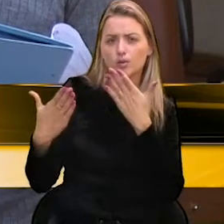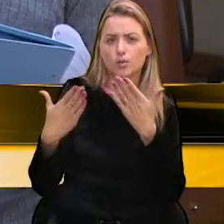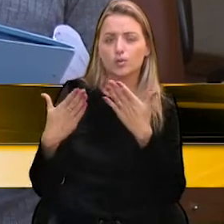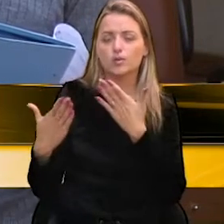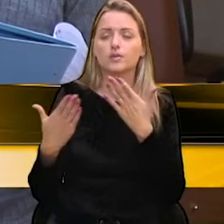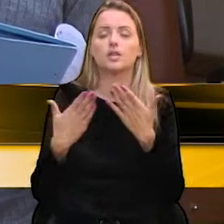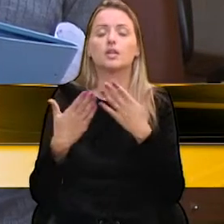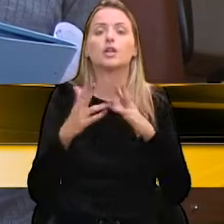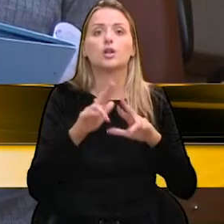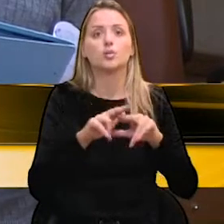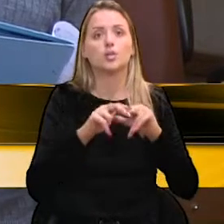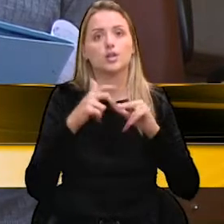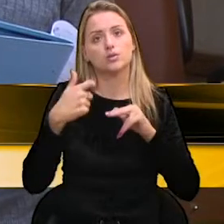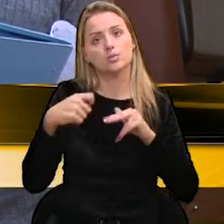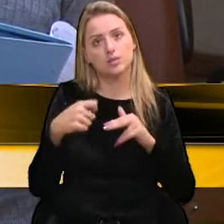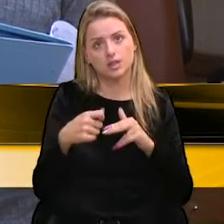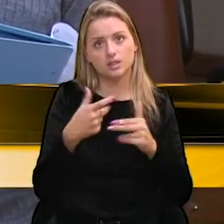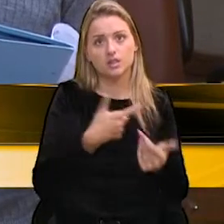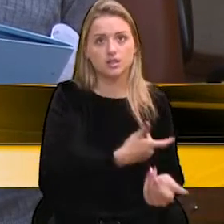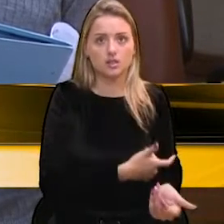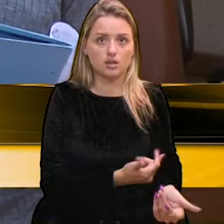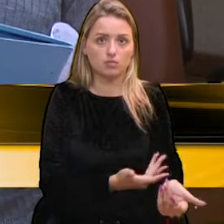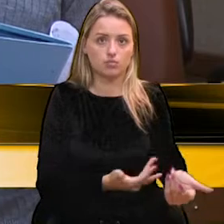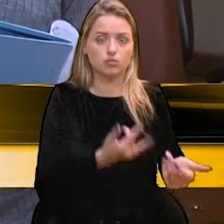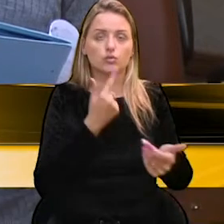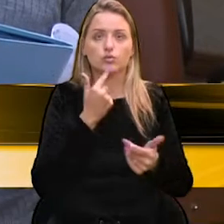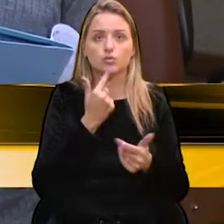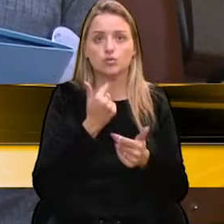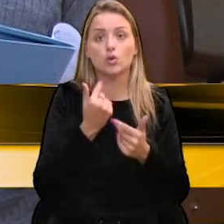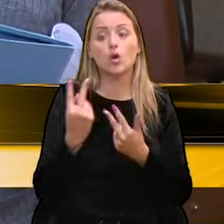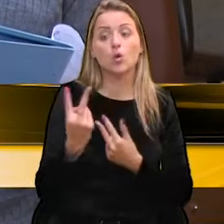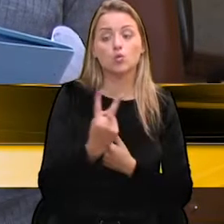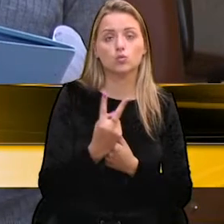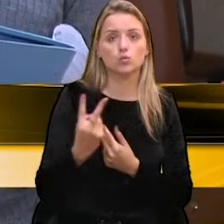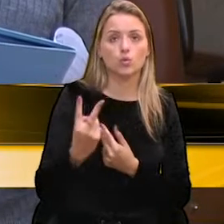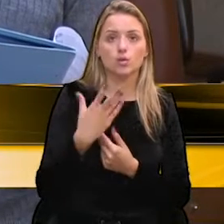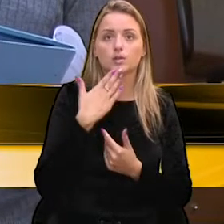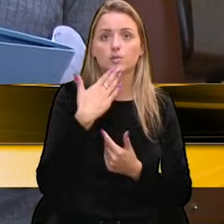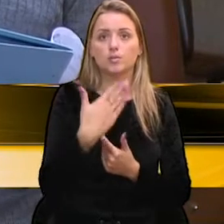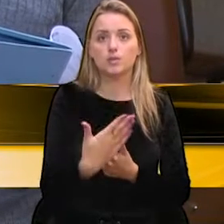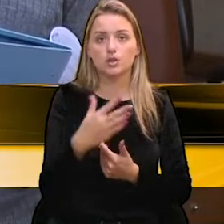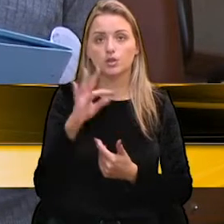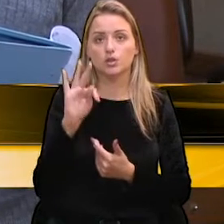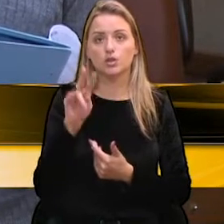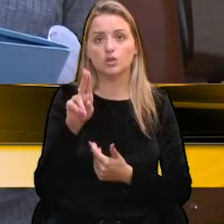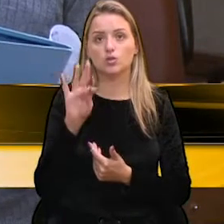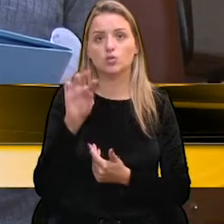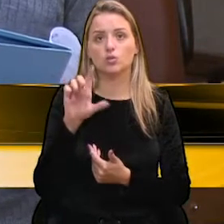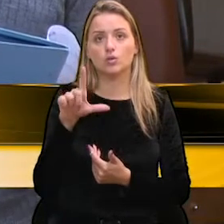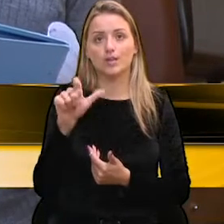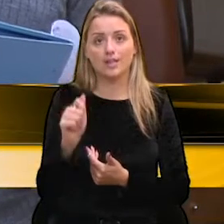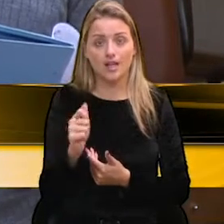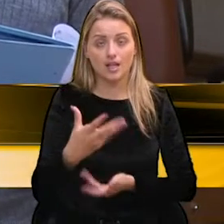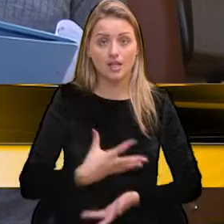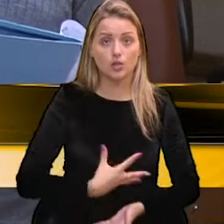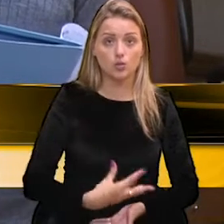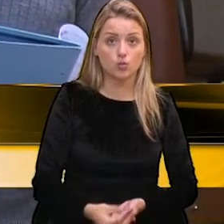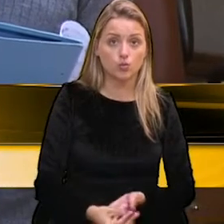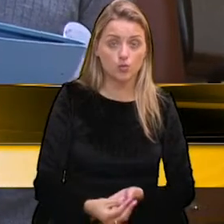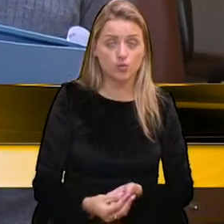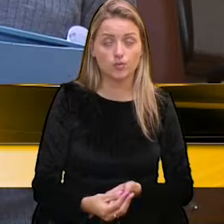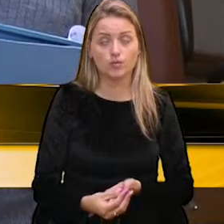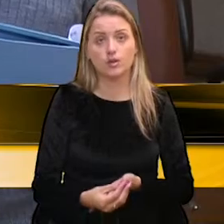Logo, necessário o exame, podendo as partes, ainda que consensualmente, requerer a tutela jurisdicional do